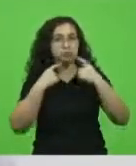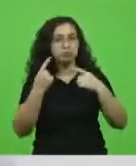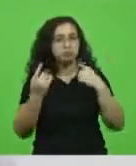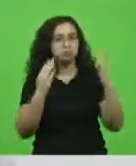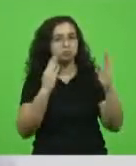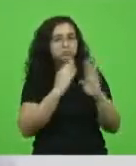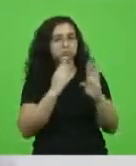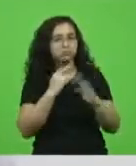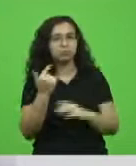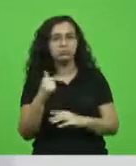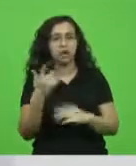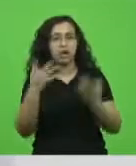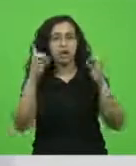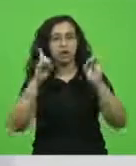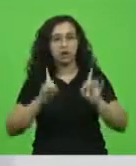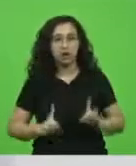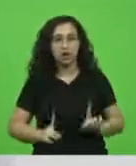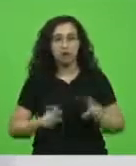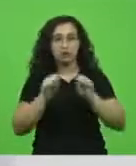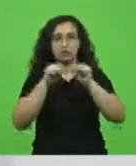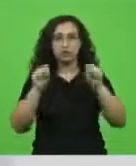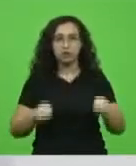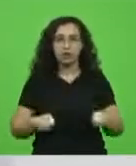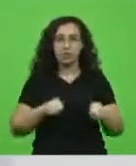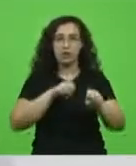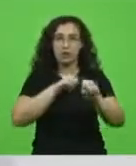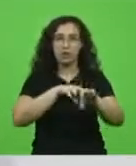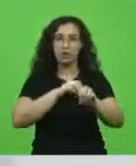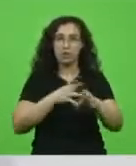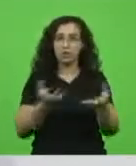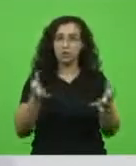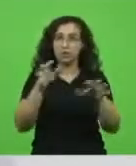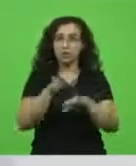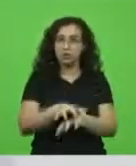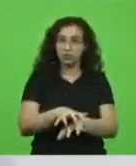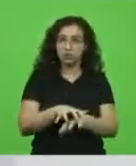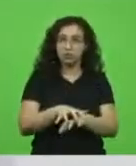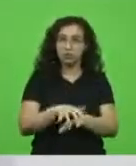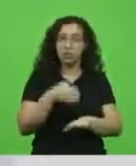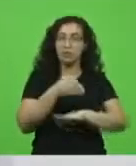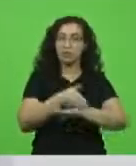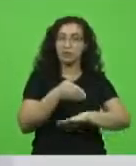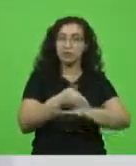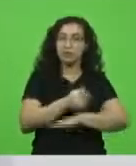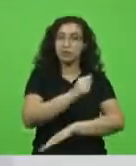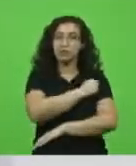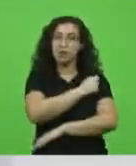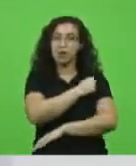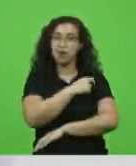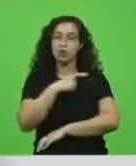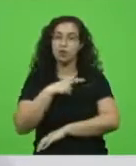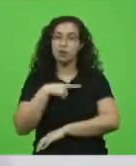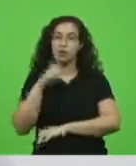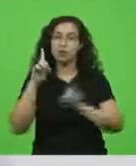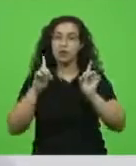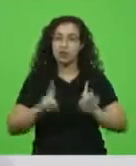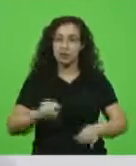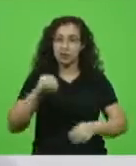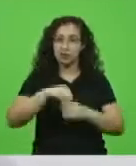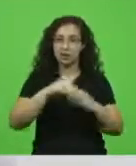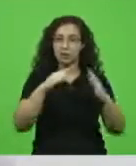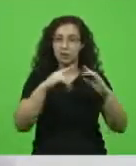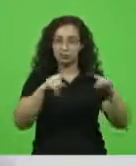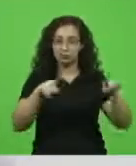o direito ao sistema educacional inclusivo, com a participação do aluno com deficiência na sala de aula